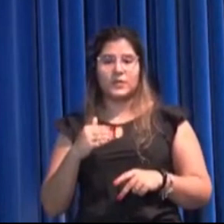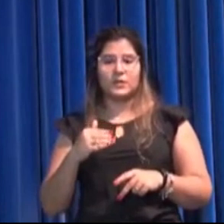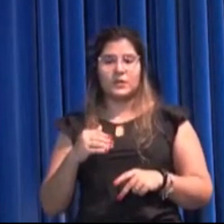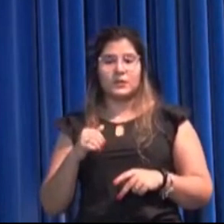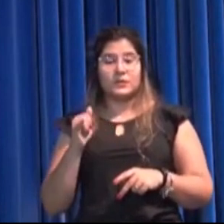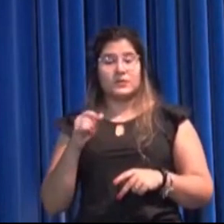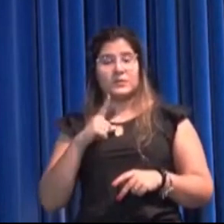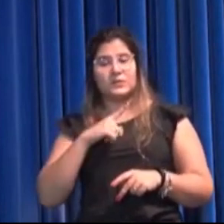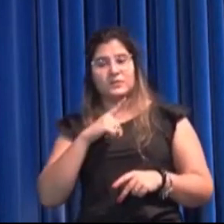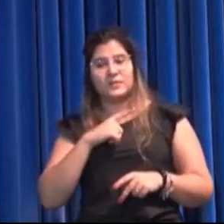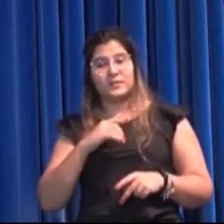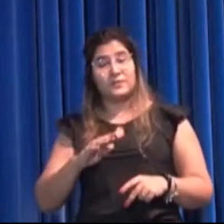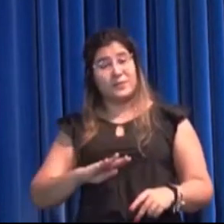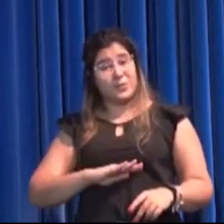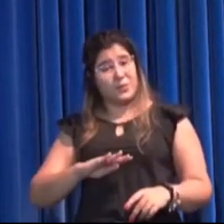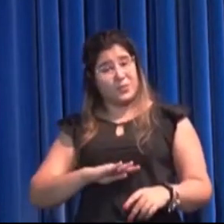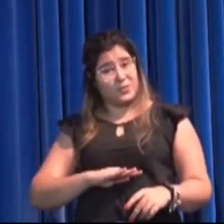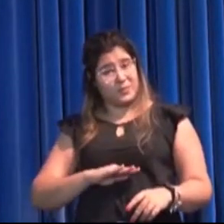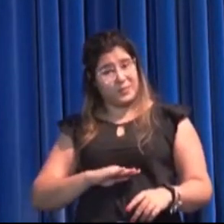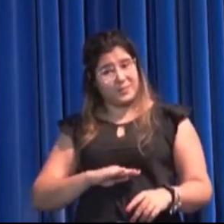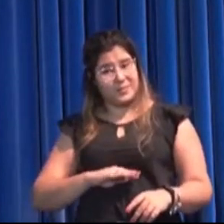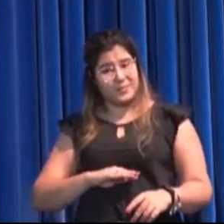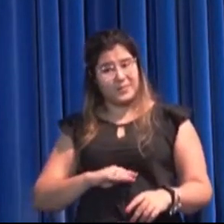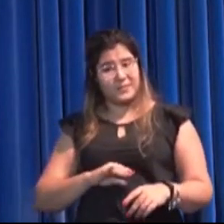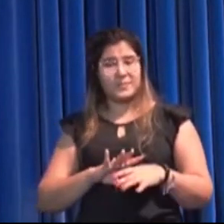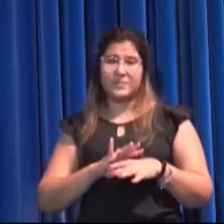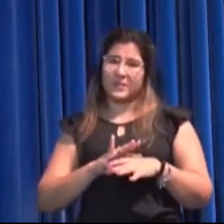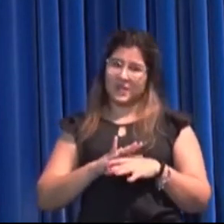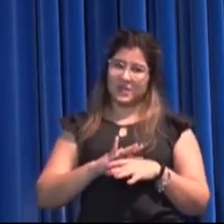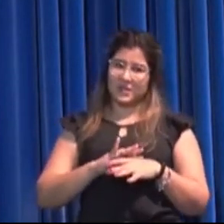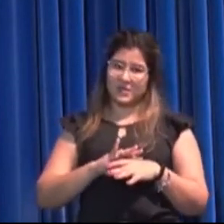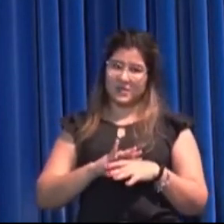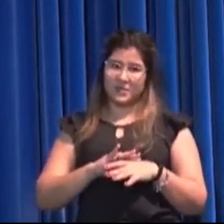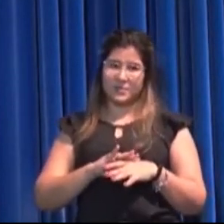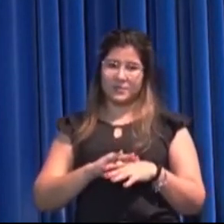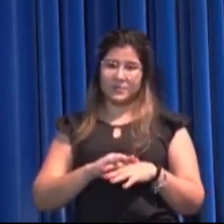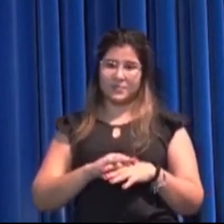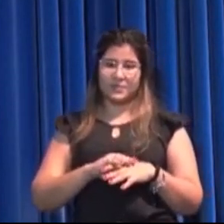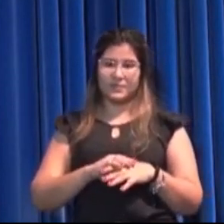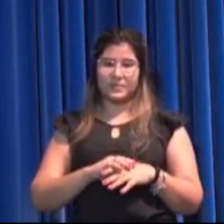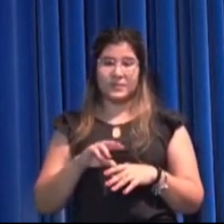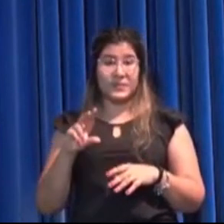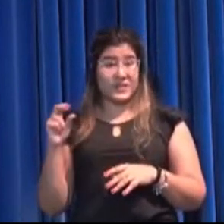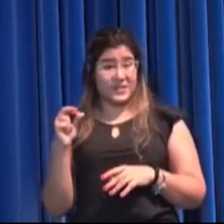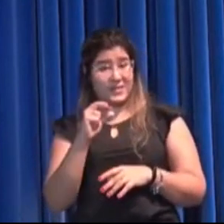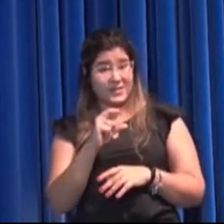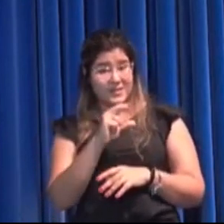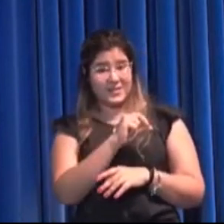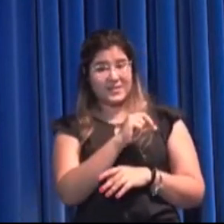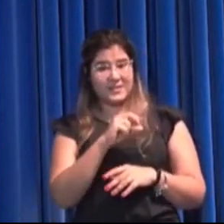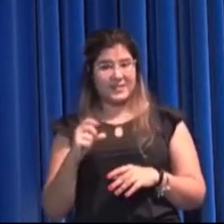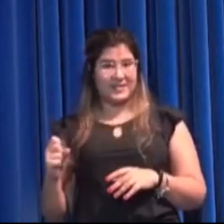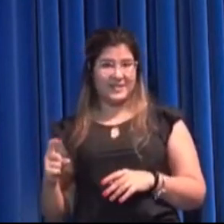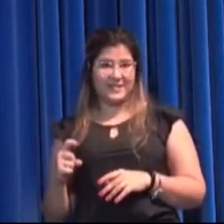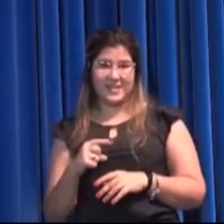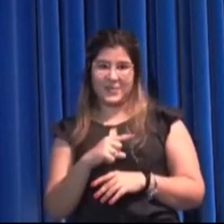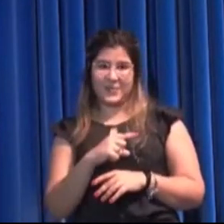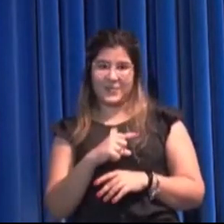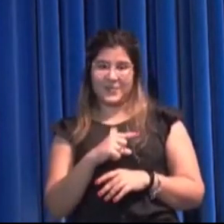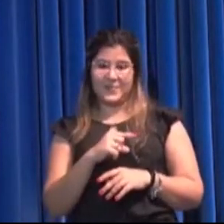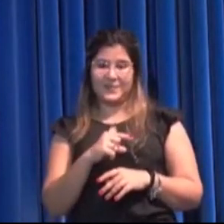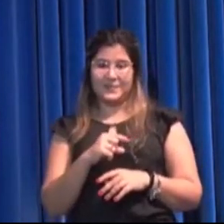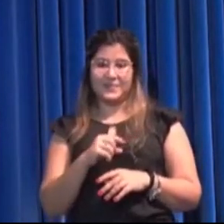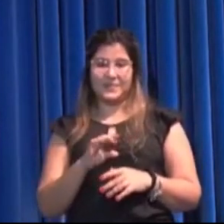peste, quando houver crestamento ou ferrugem, gafanhotos e larvas, quando seu inimigo o cercar